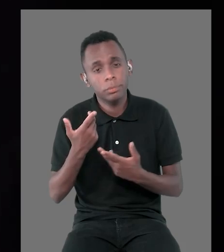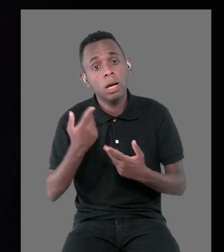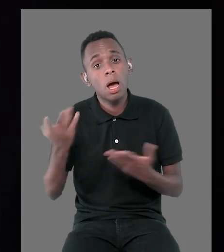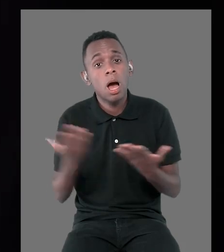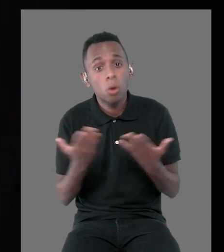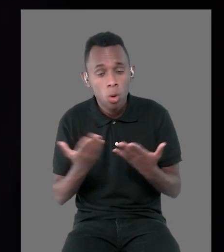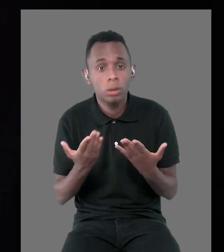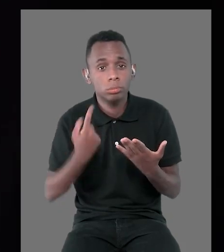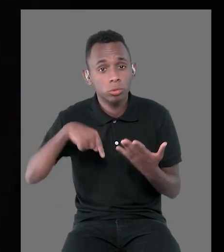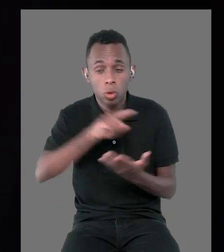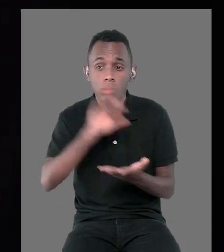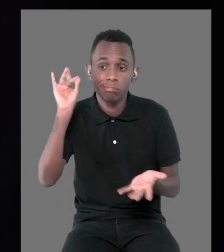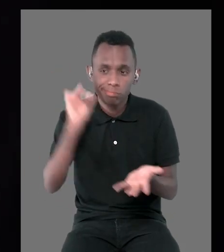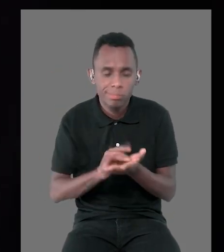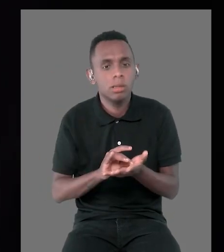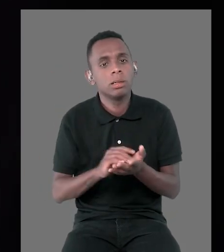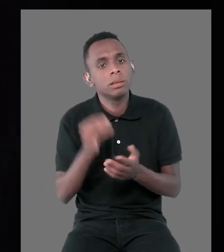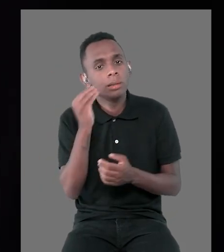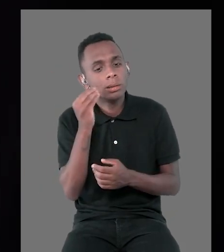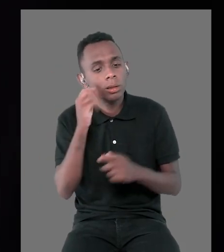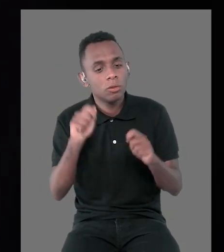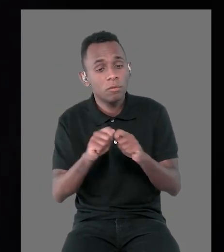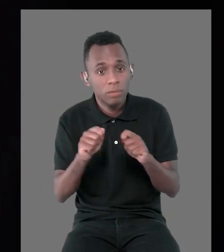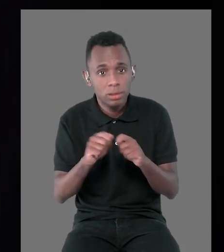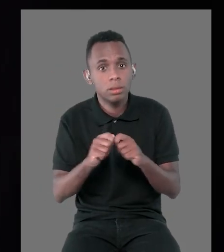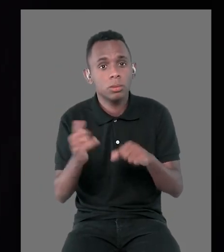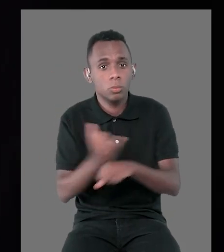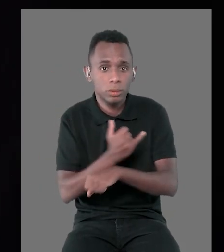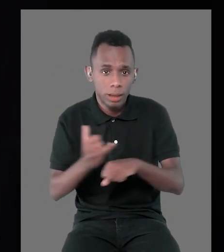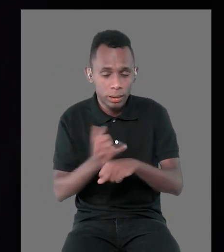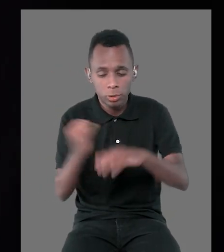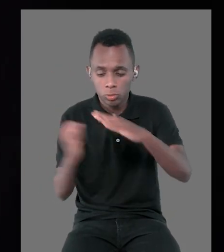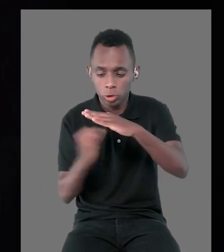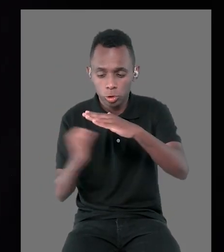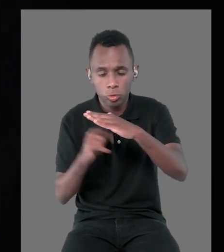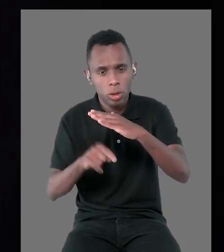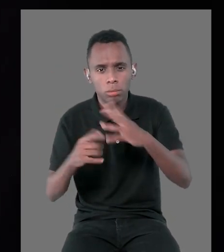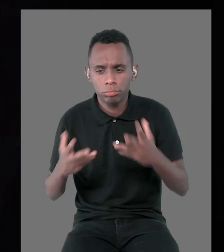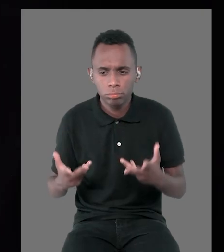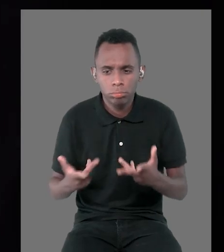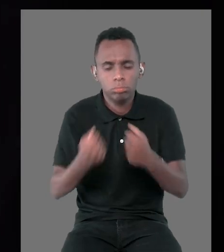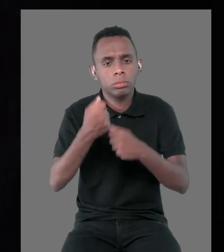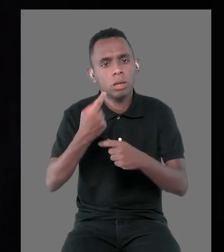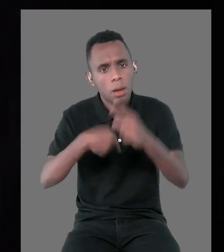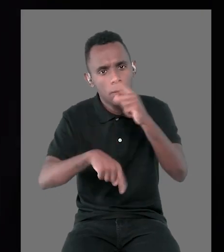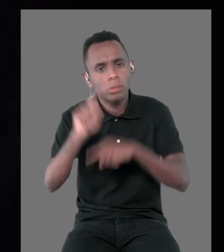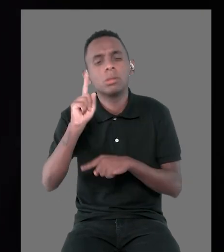estamos agora realmente tentando fazer do Instituto uma ferramenta de grande